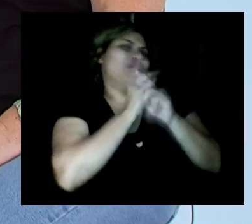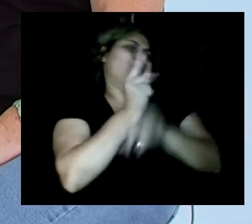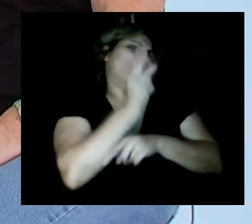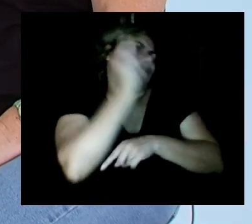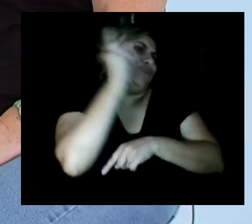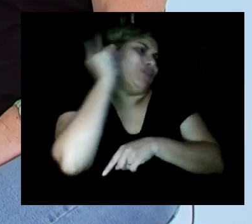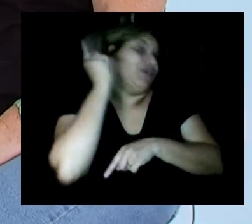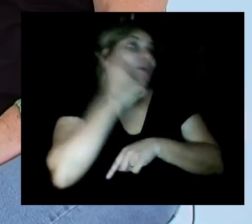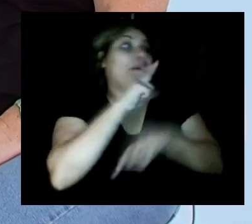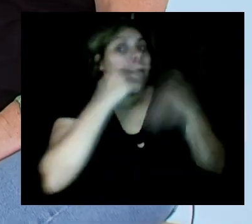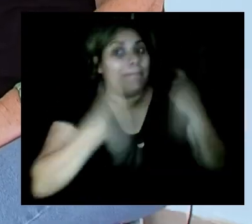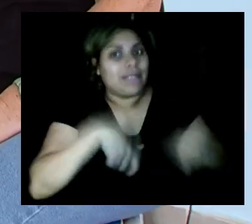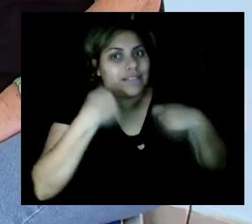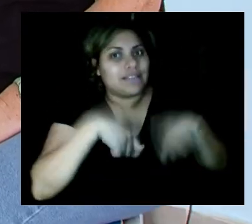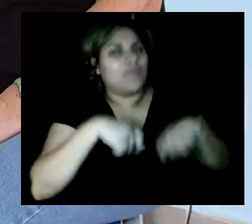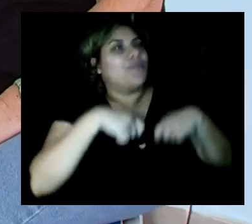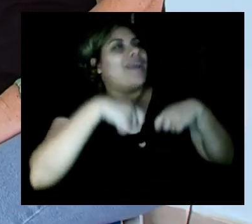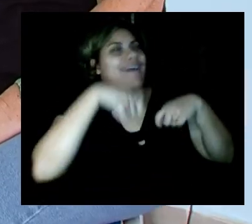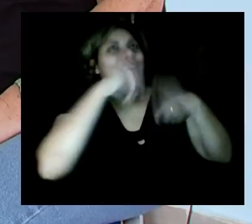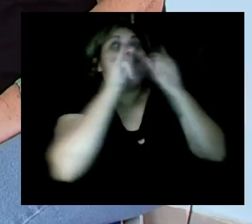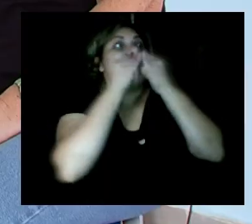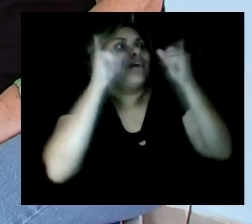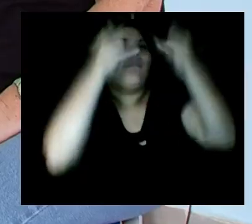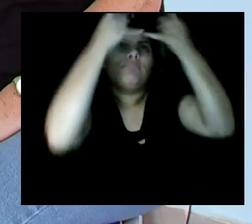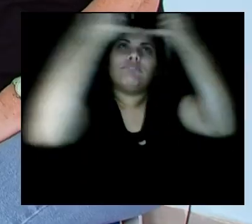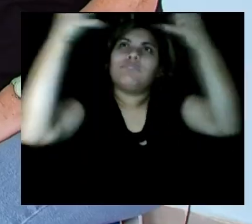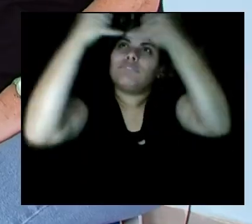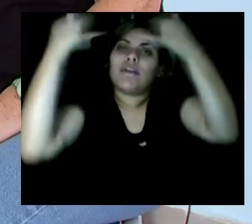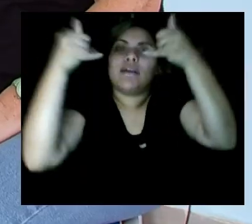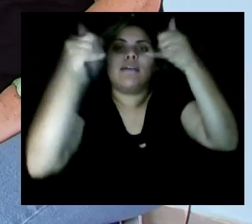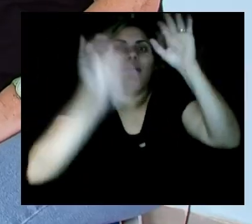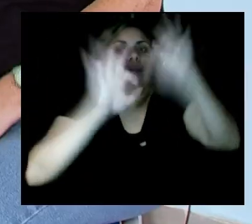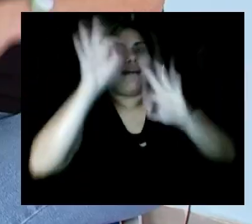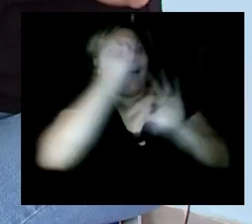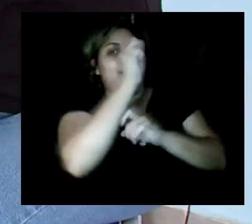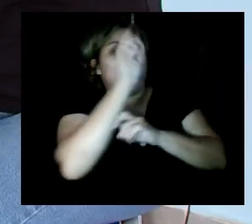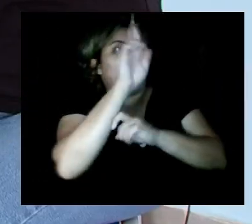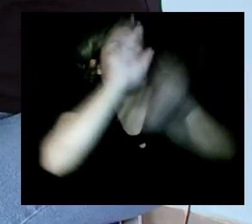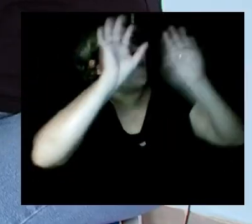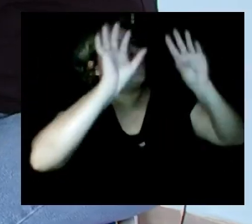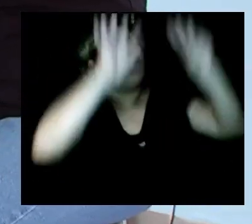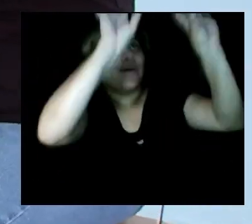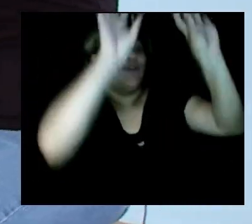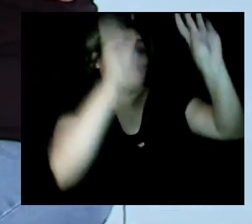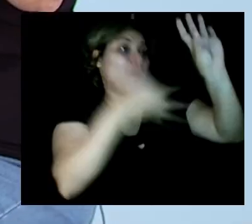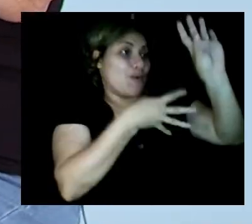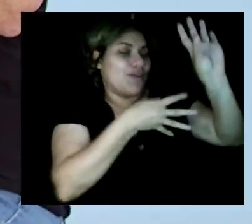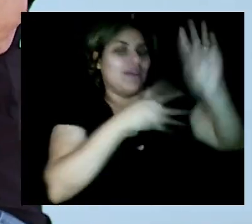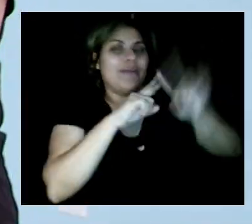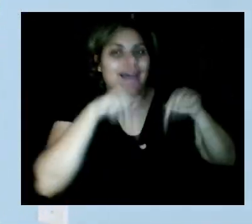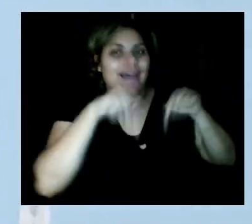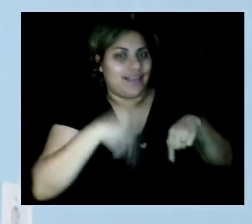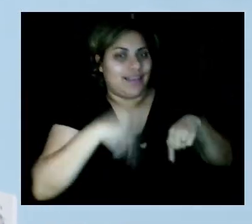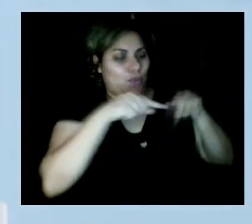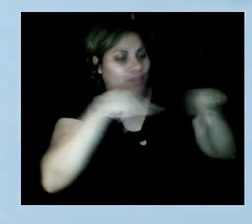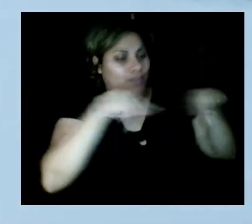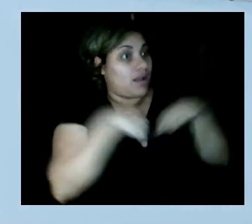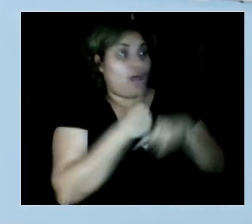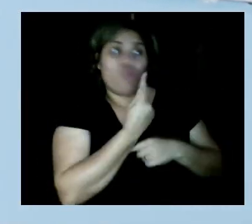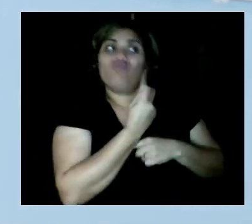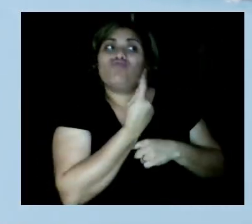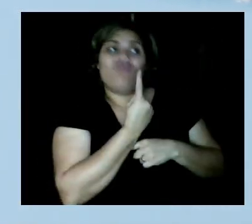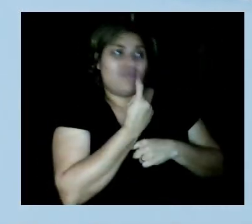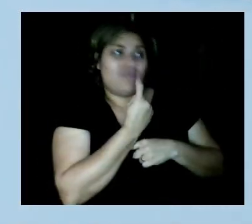arrumar toda a fiação para poder colocar o ar-condicionado. Então, que nem aqui só tem uma sala que tem ar-condicionado, o resto não